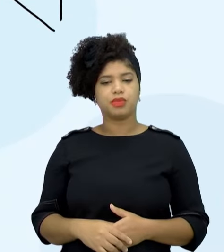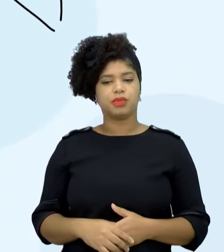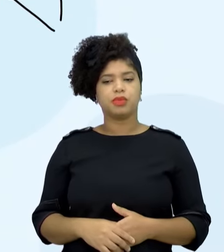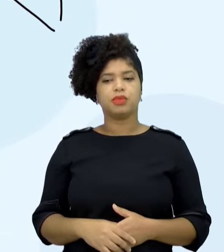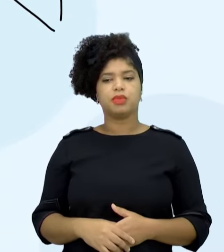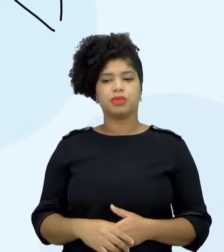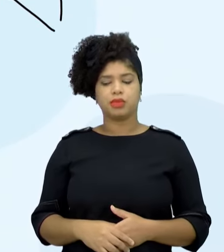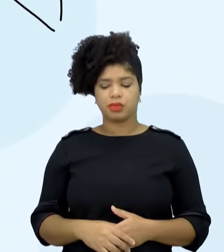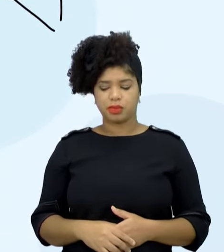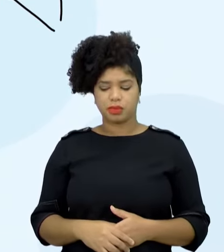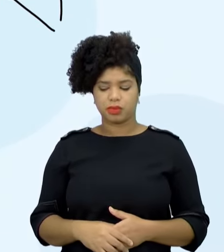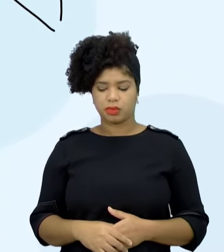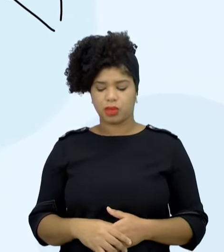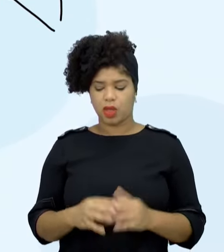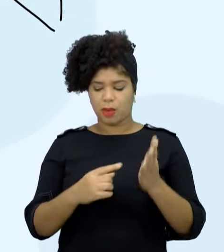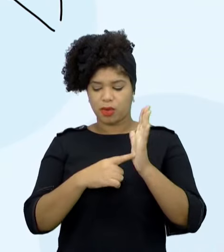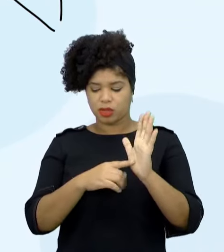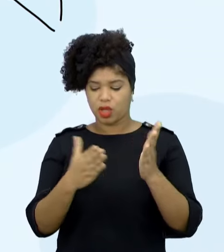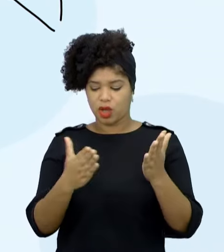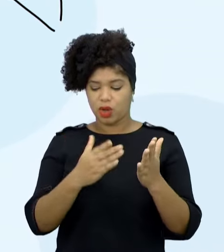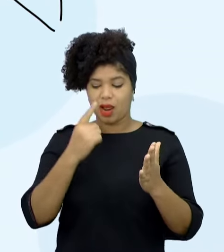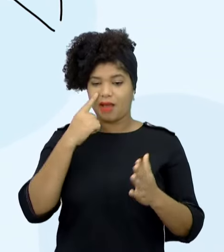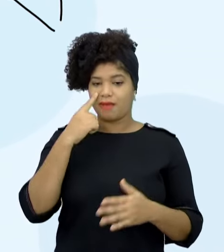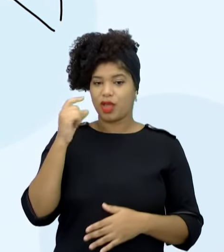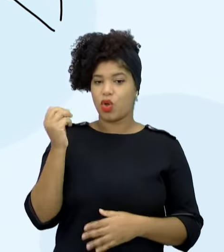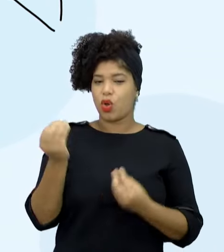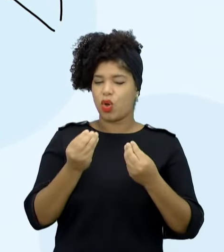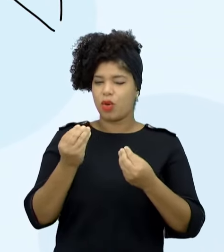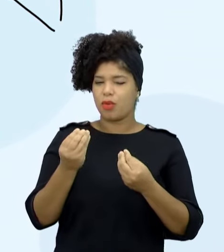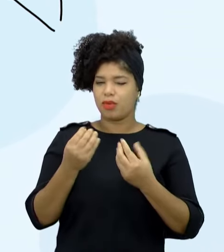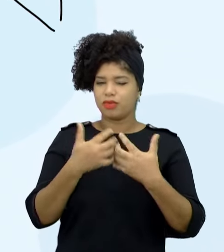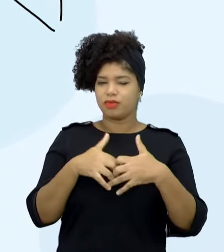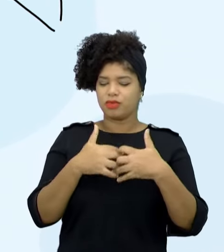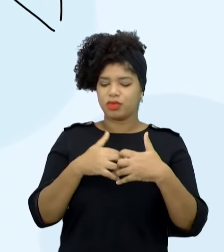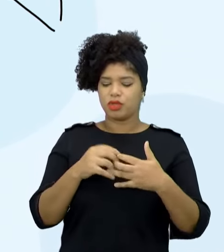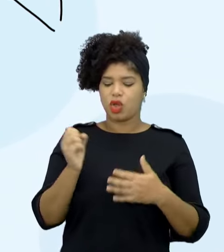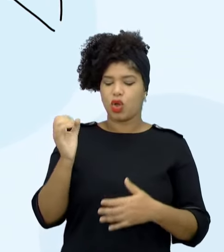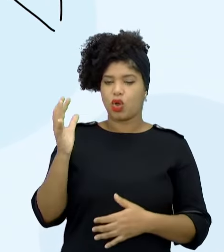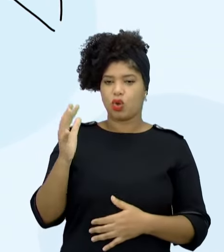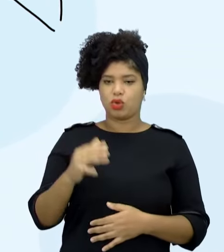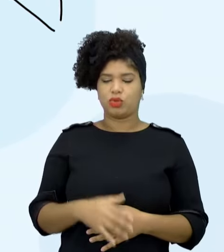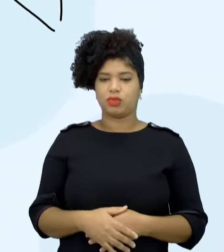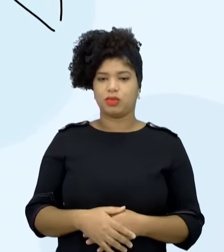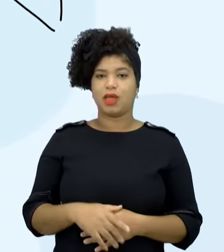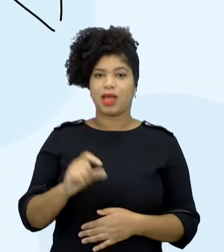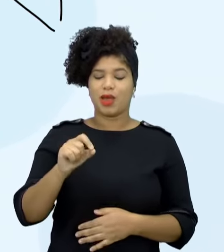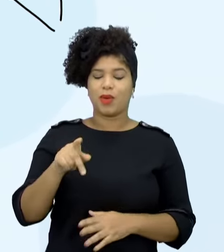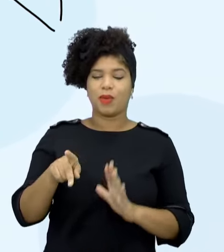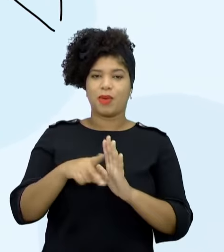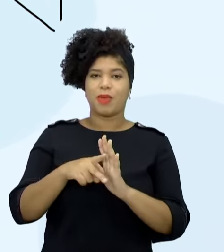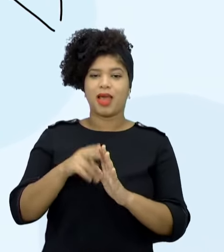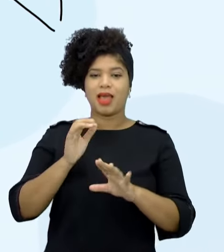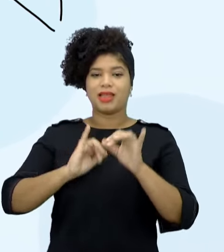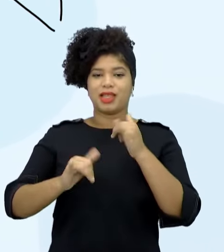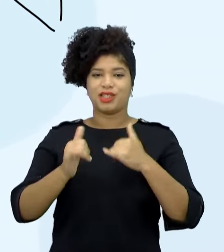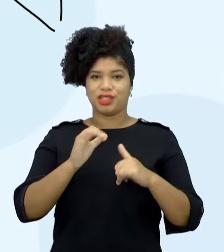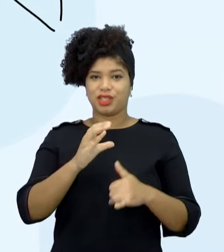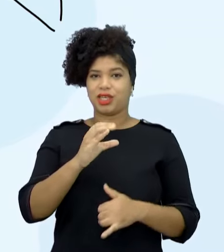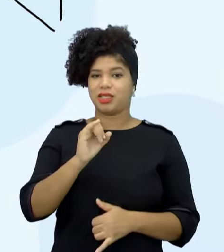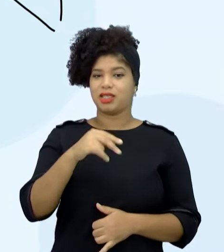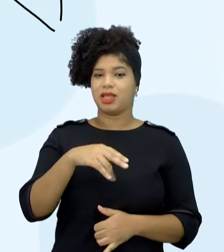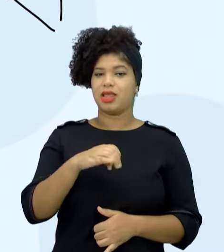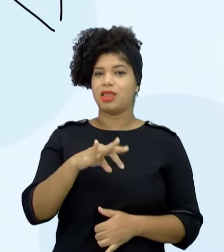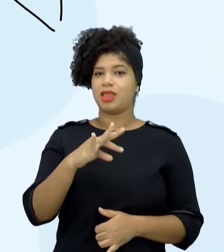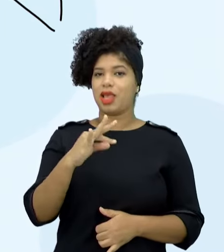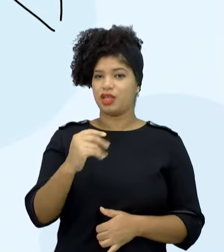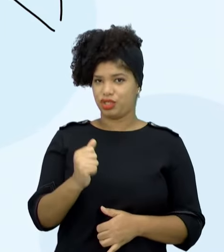trazendo aqui para nós uma luz do funcionamento, então, conforme a energia cinética